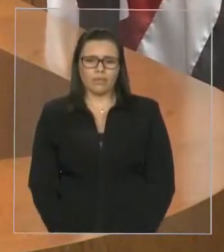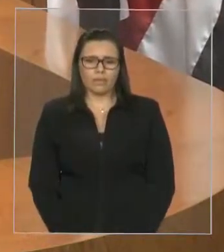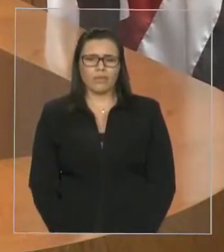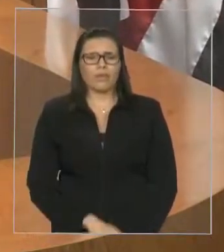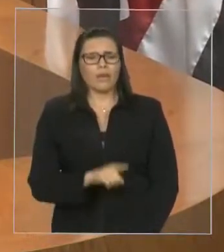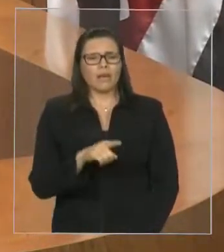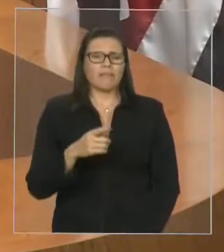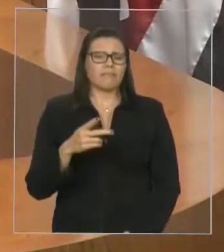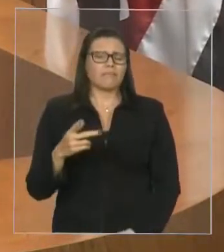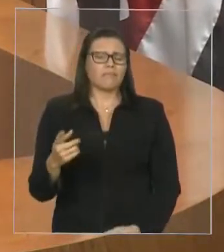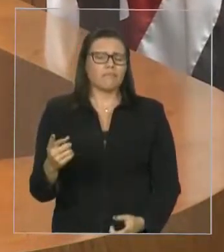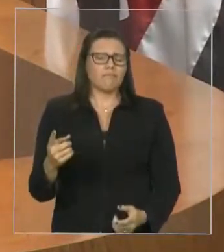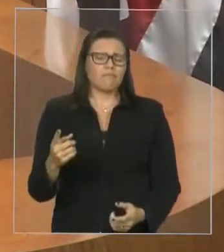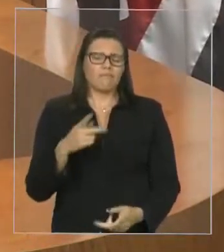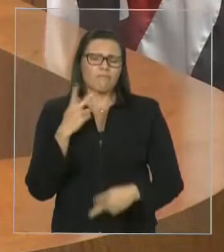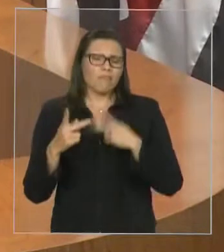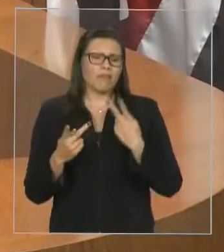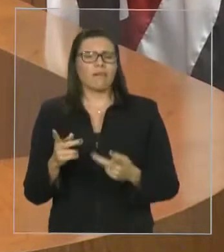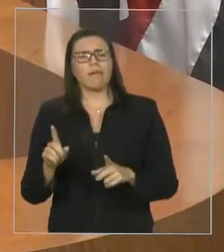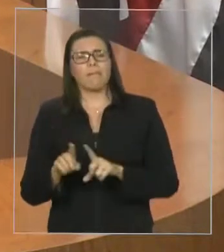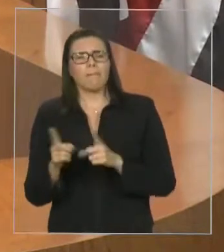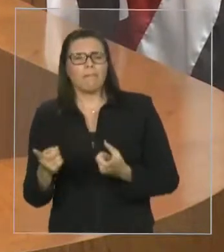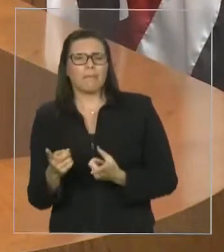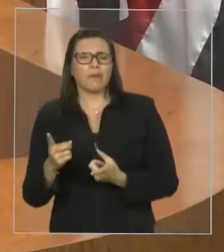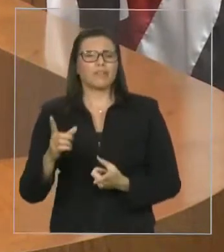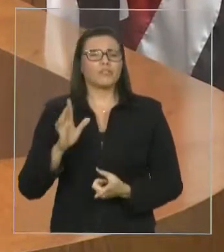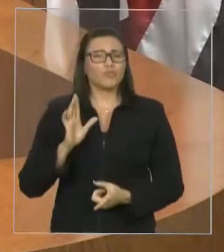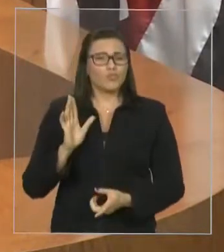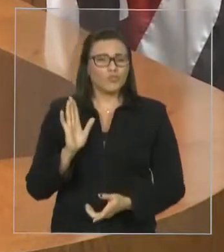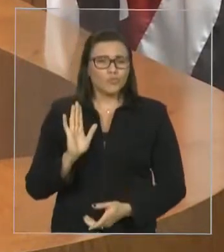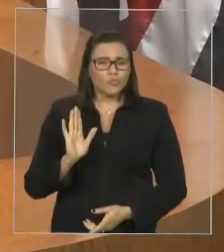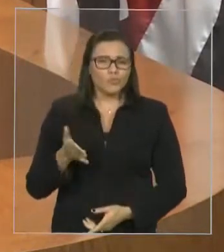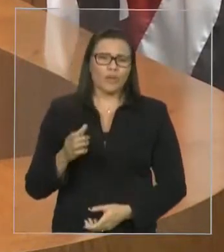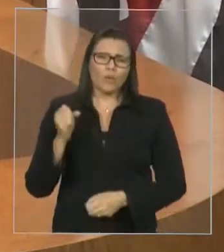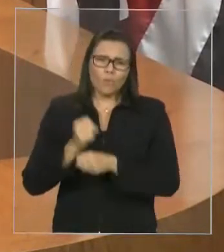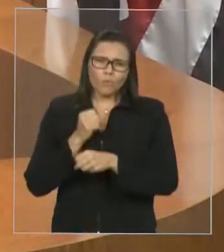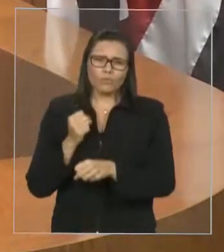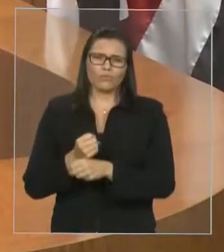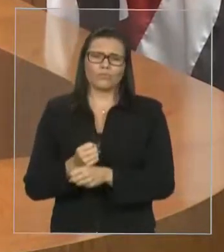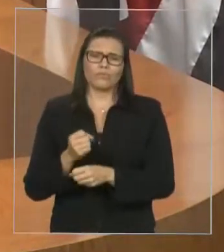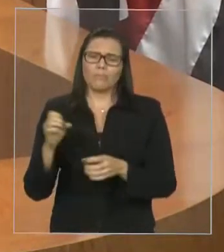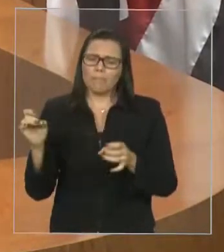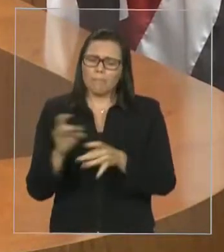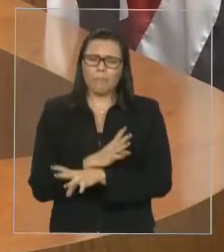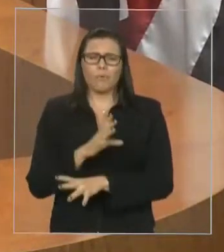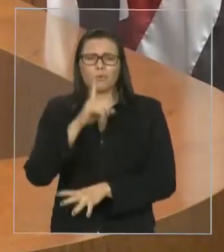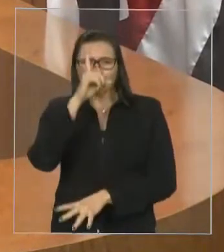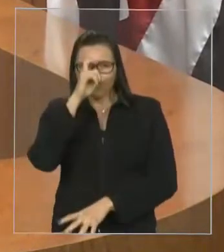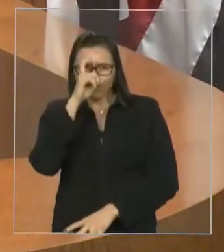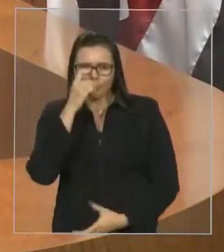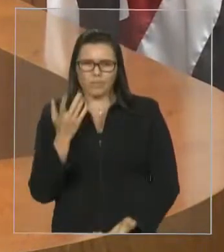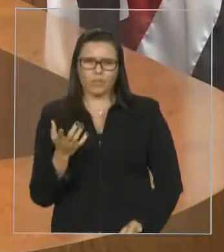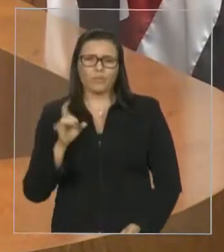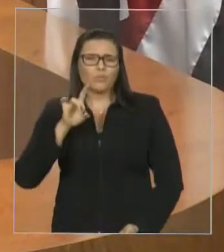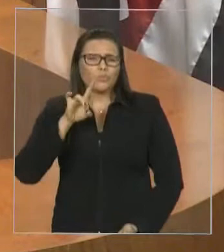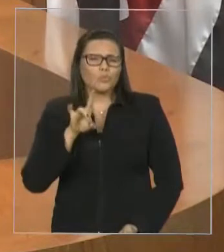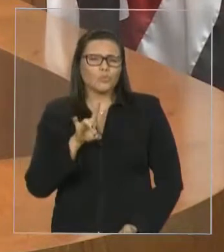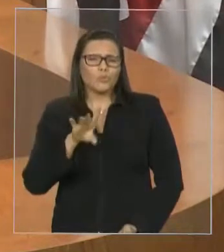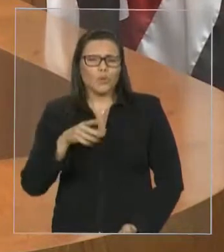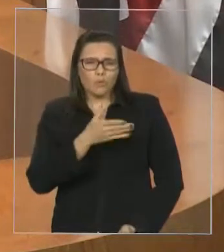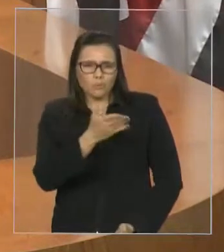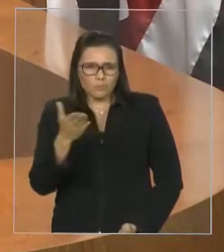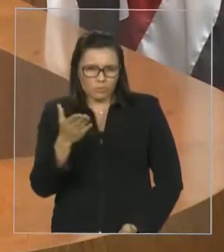hospital. Difícil, deputado Levi, já concederei a parte a Vossa Excelência sabe bem disso,